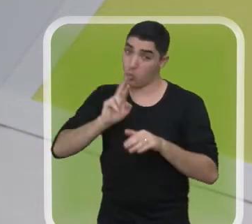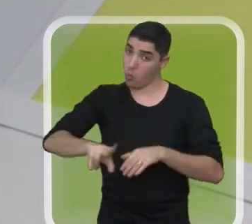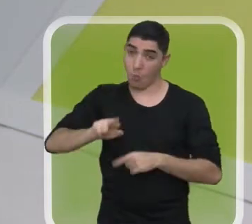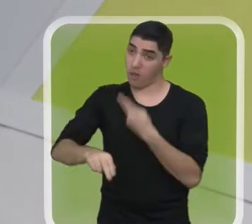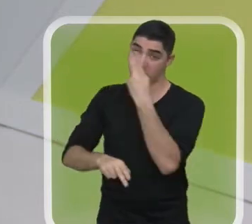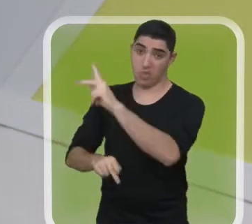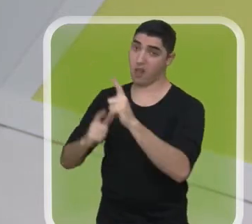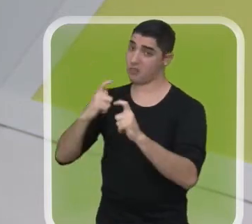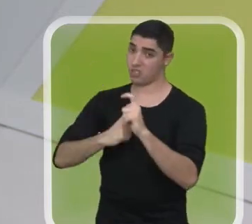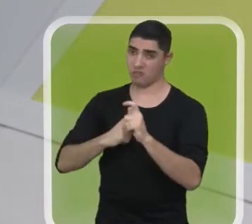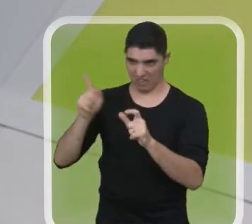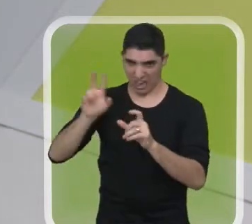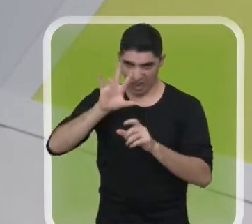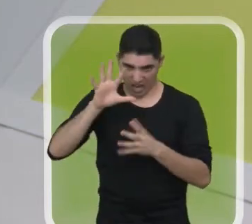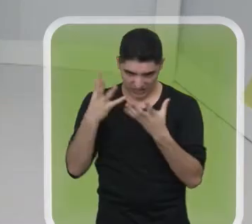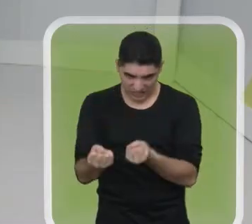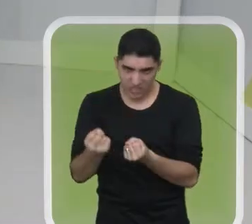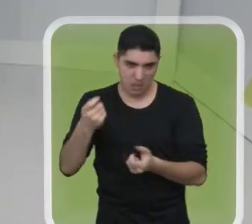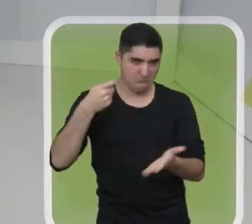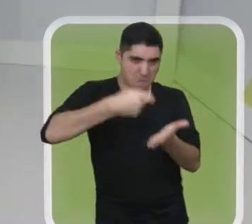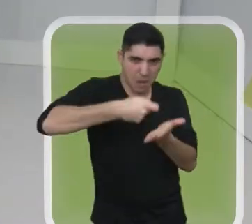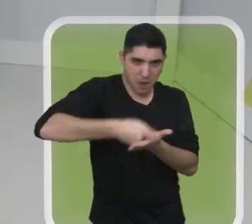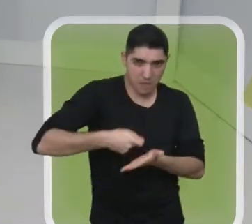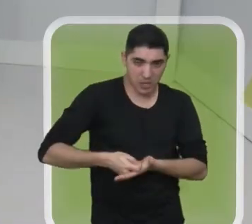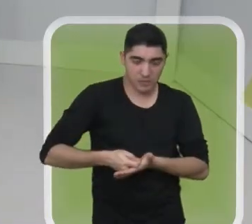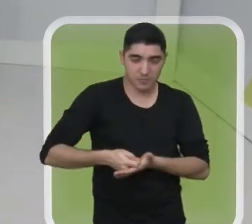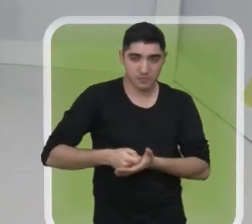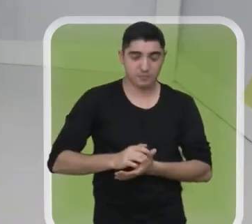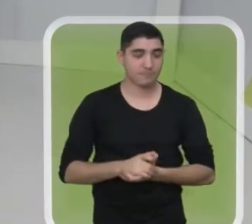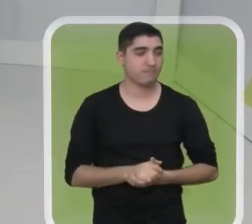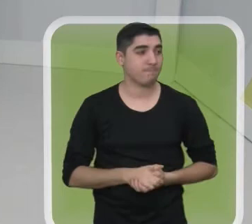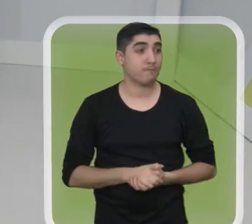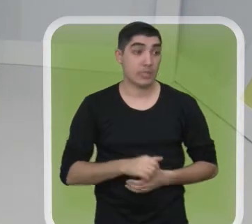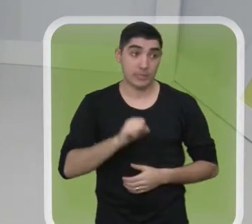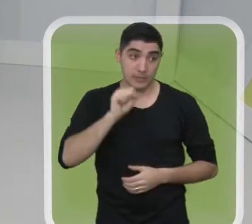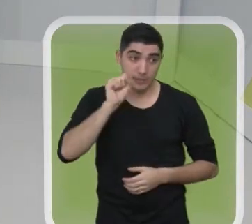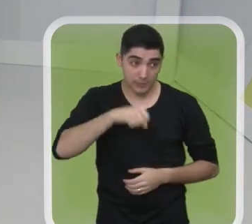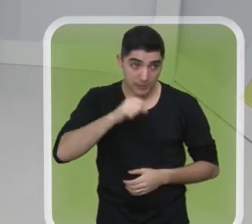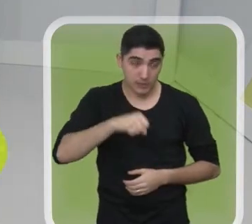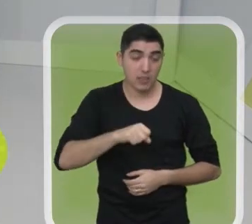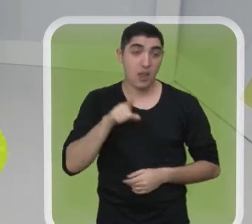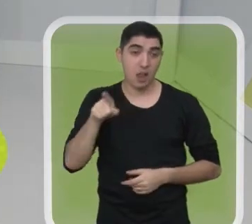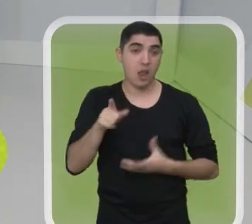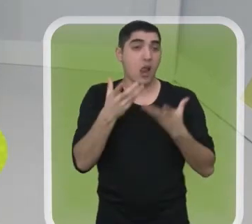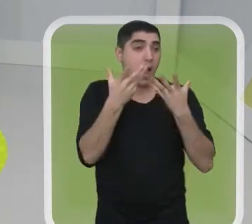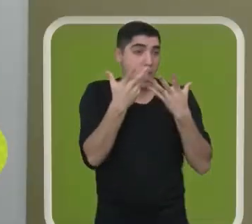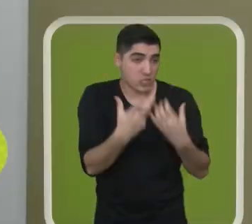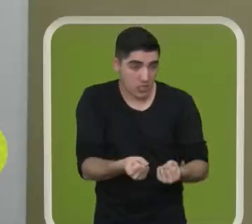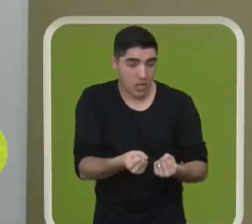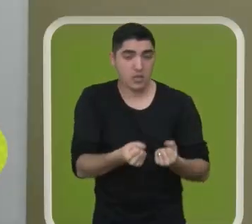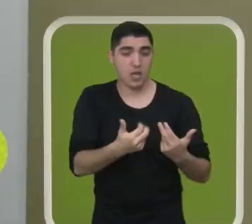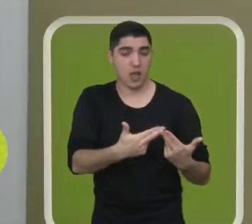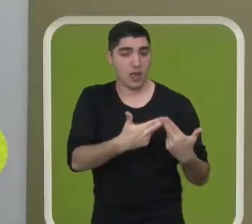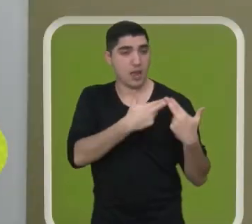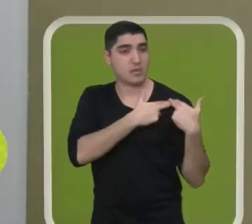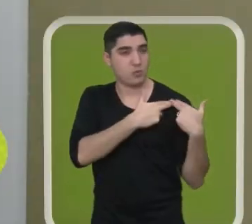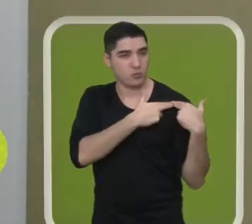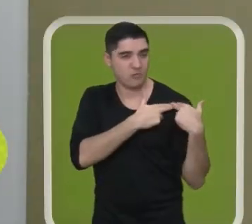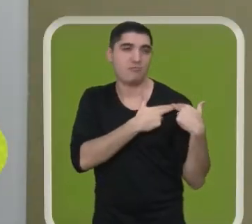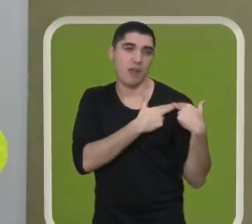no contrato, podemos chamar assim, da SAF? Sim. Ele assume a responsabilidade por quitar esta